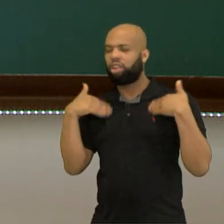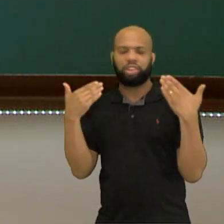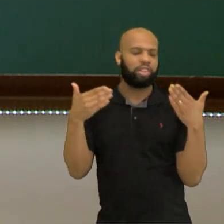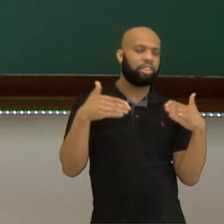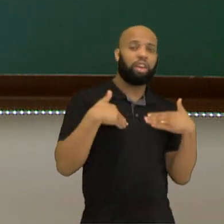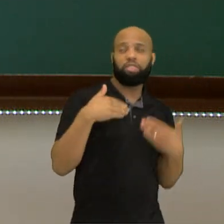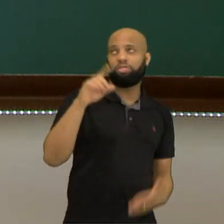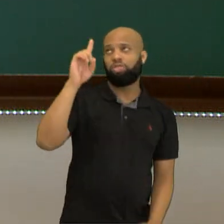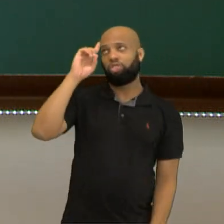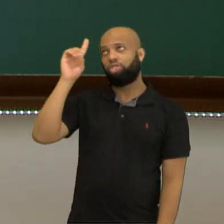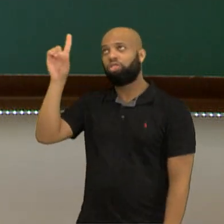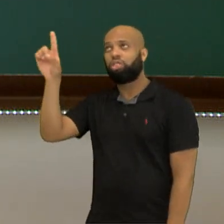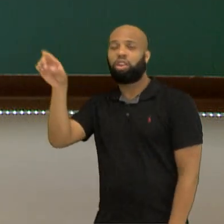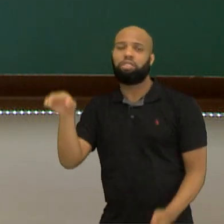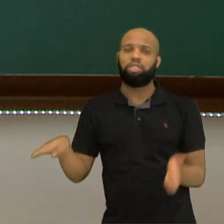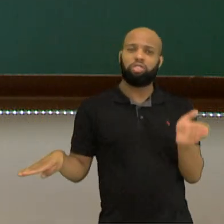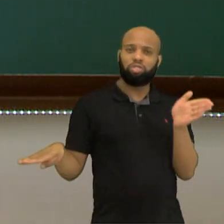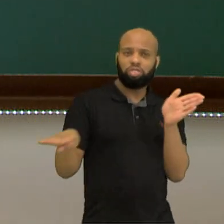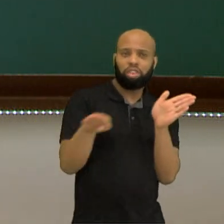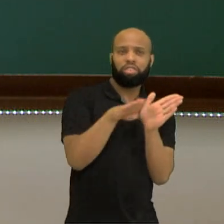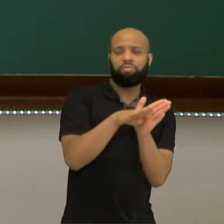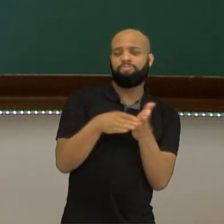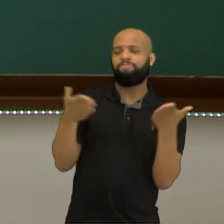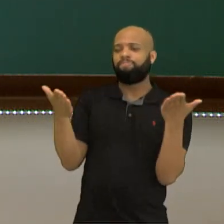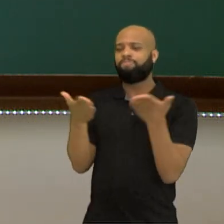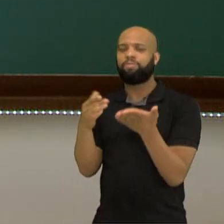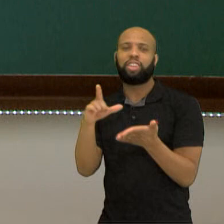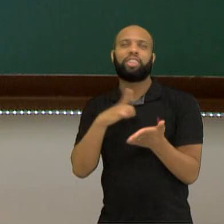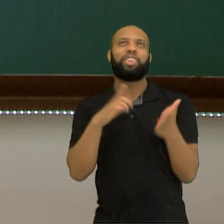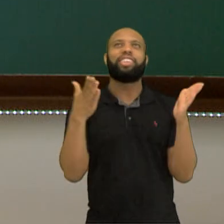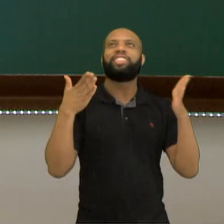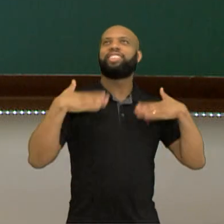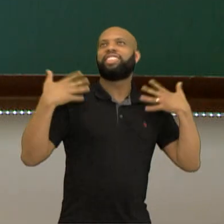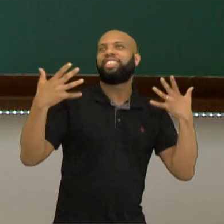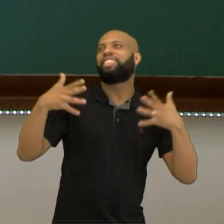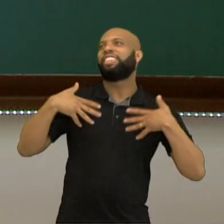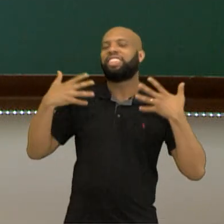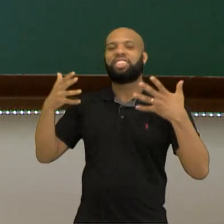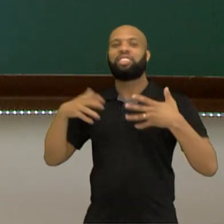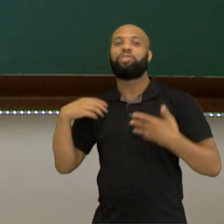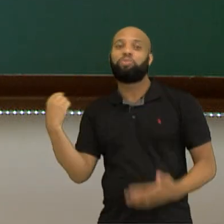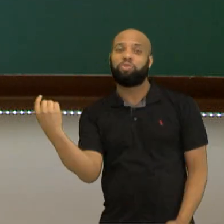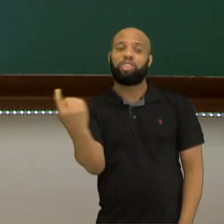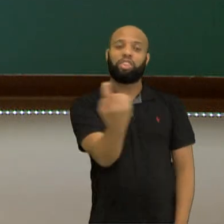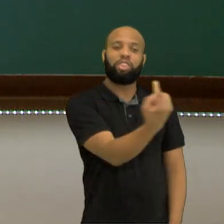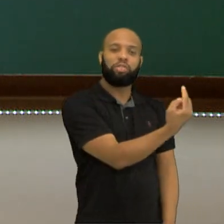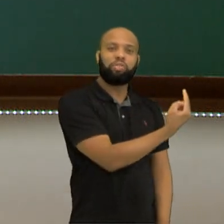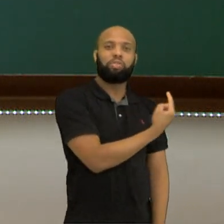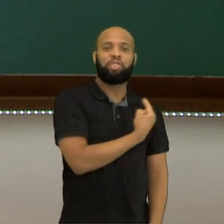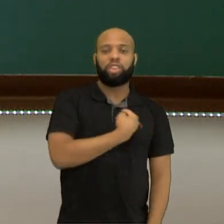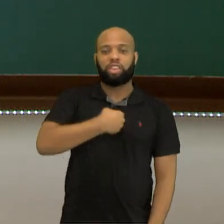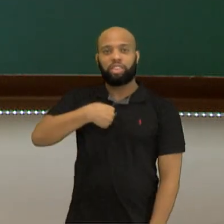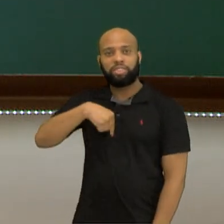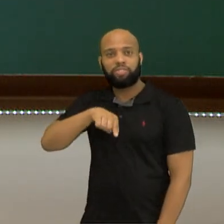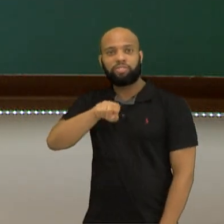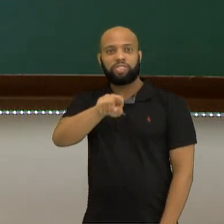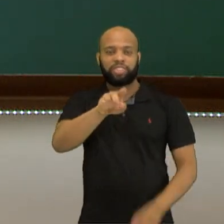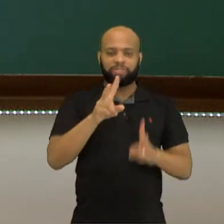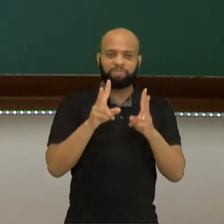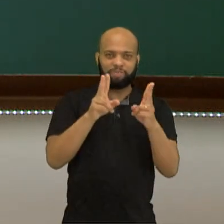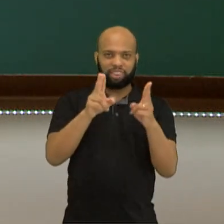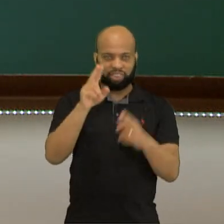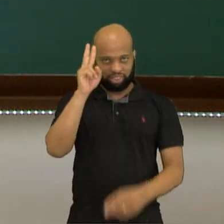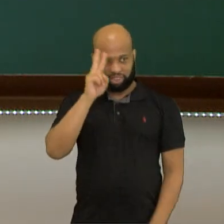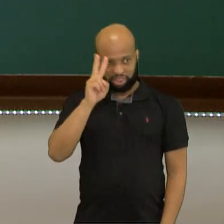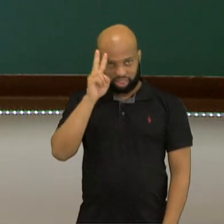dia, você chegou para nos trazer alegria, nós somos como tu. Lembra?